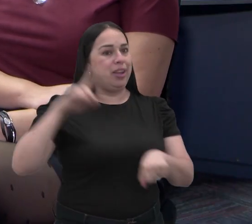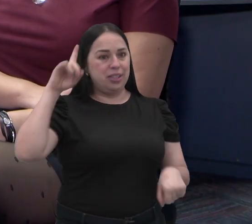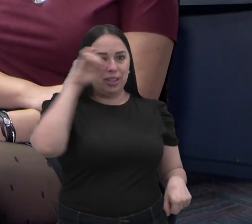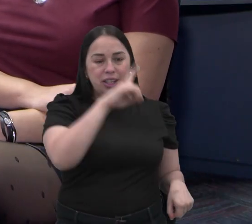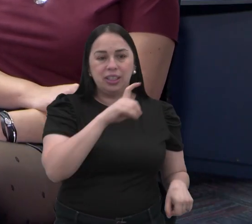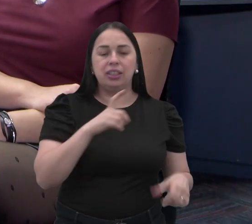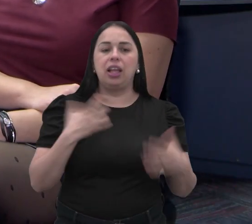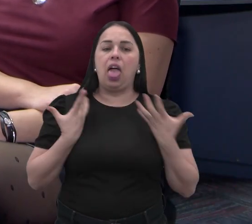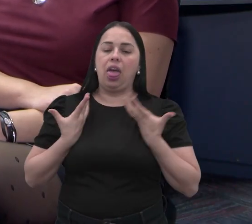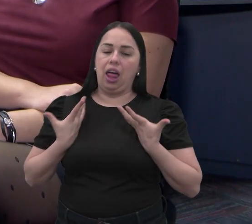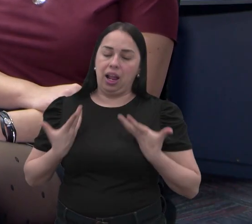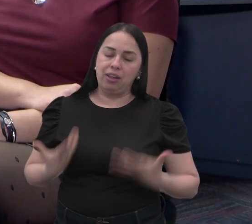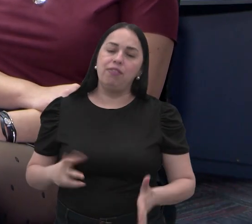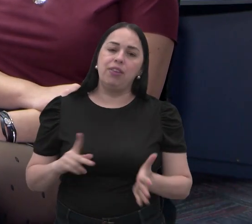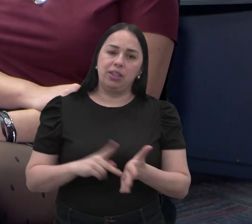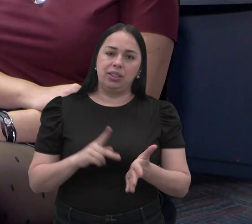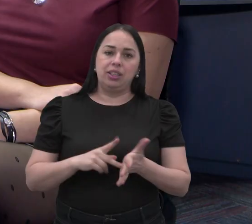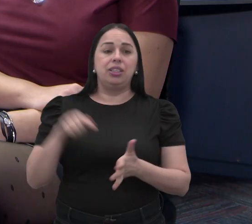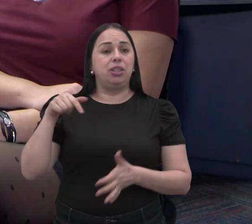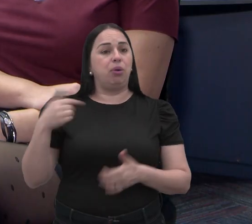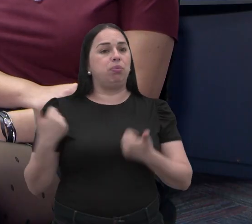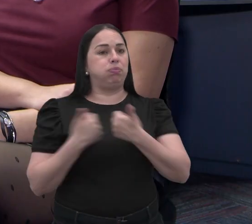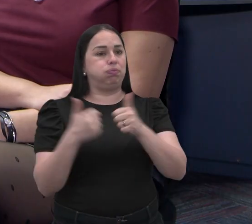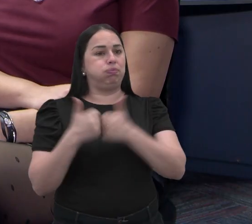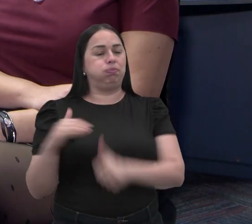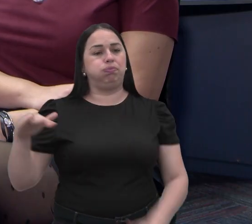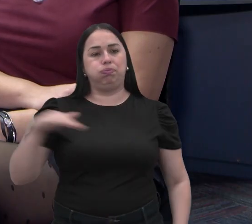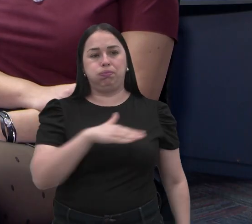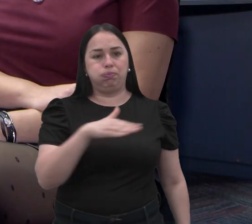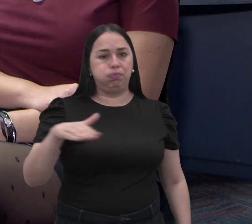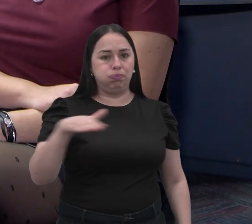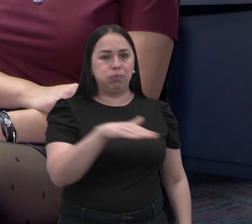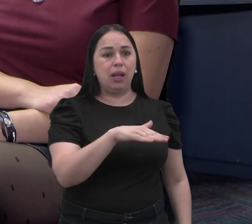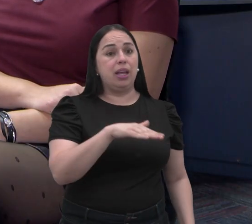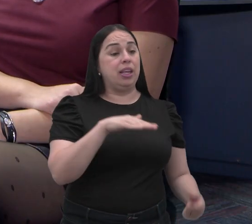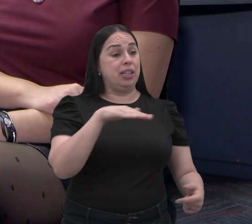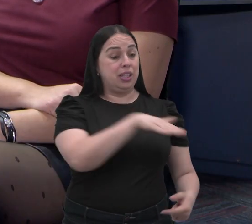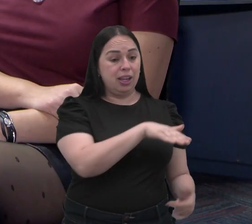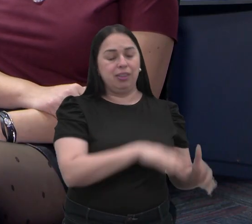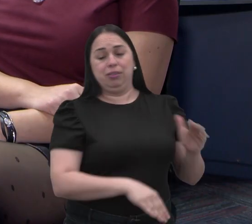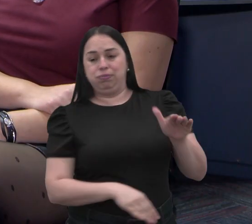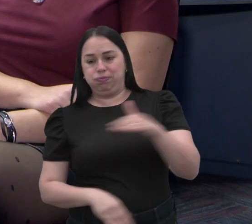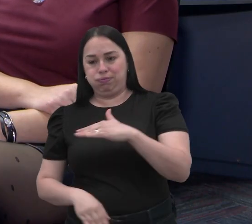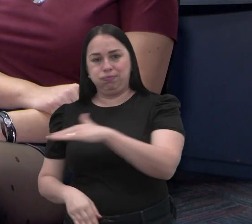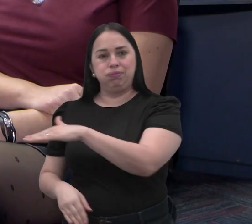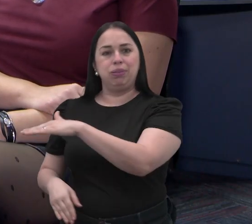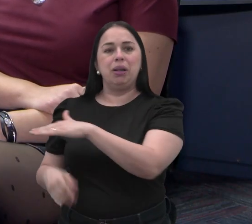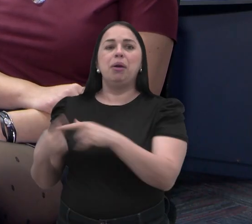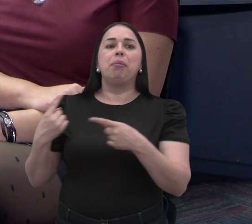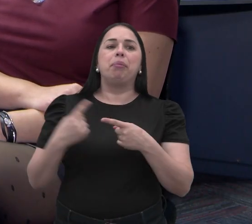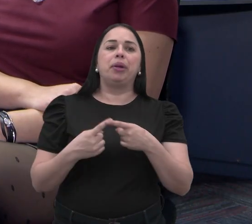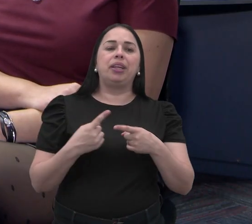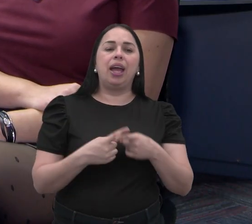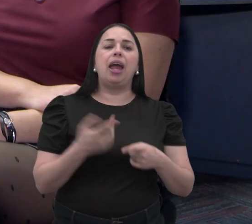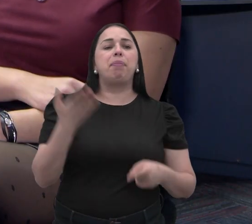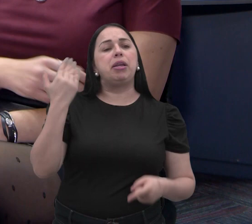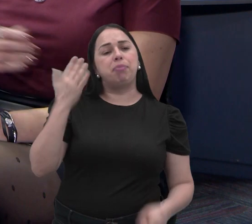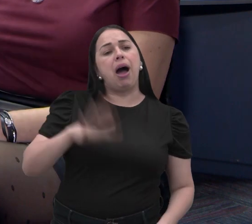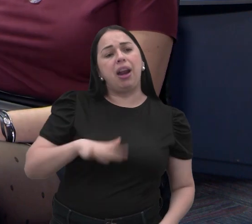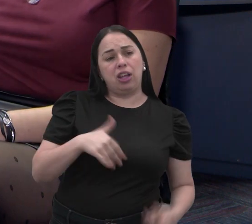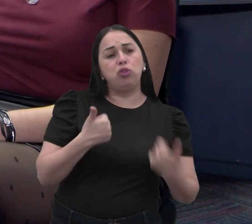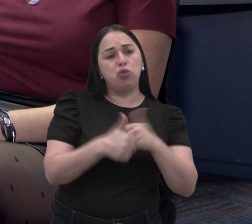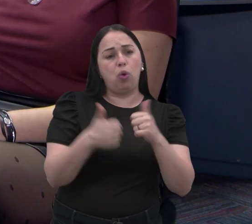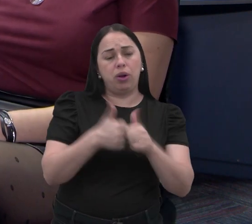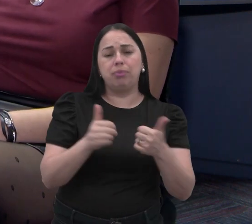era bem puxado, era bem cansativo, e eu ia de ônibus, e voltava de ônibus porque na época era mais negócio do que ir de carro. Até